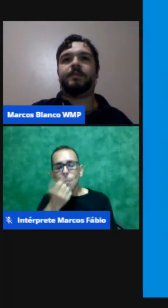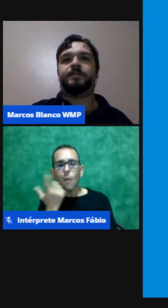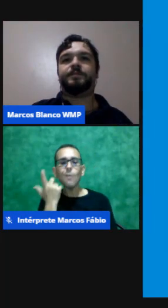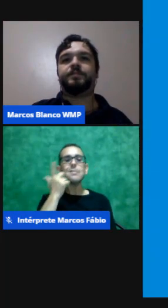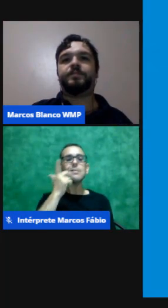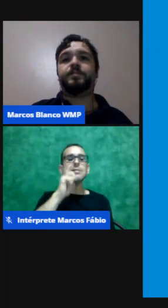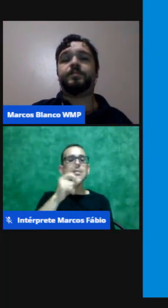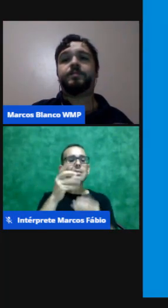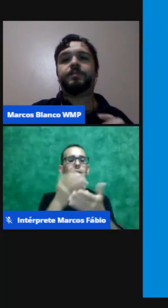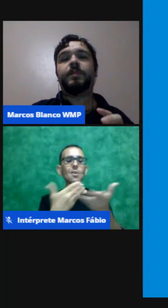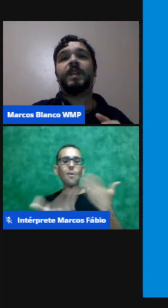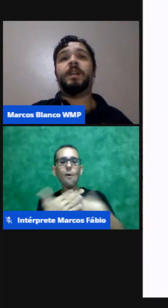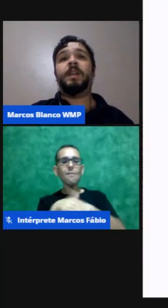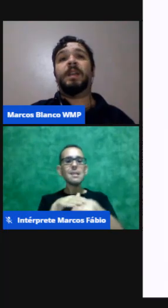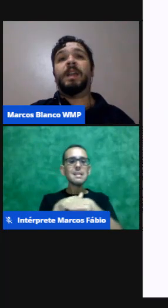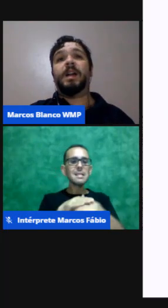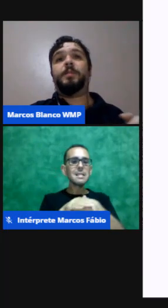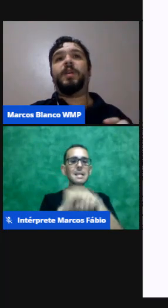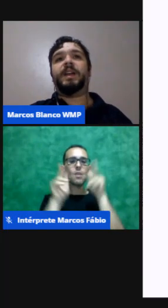com a população.